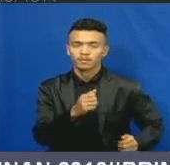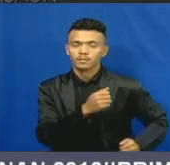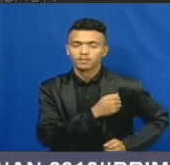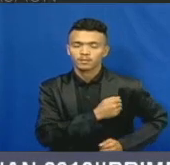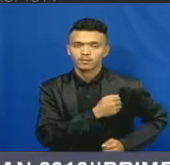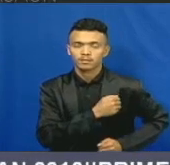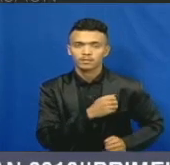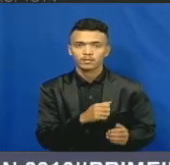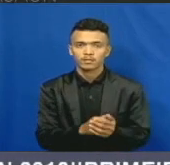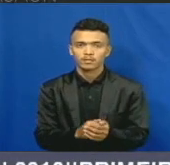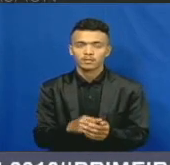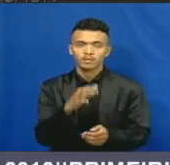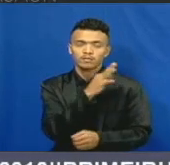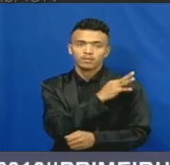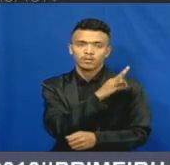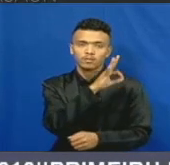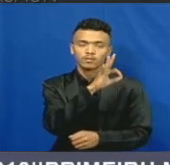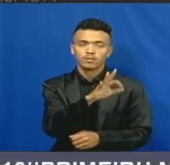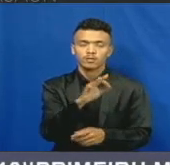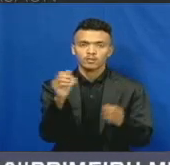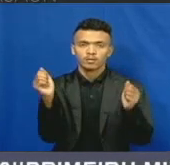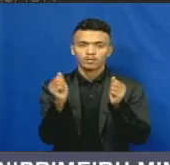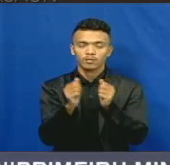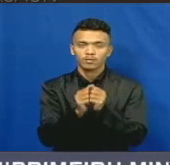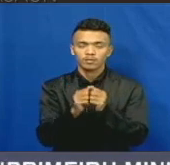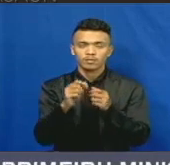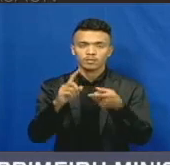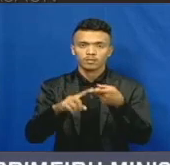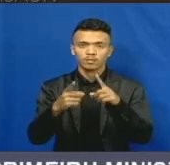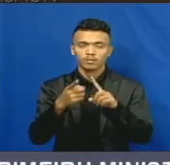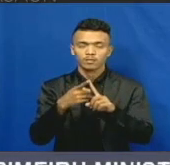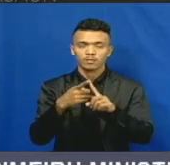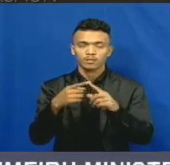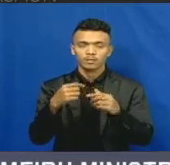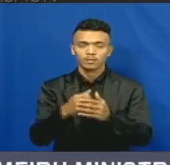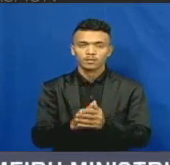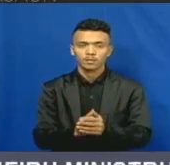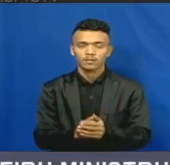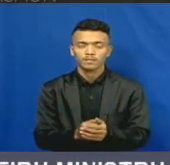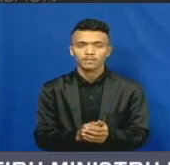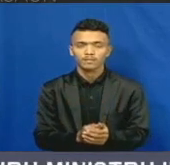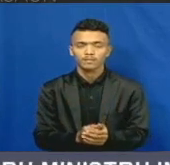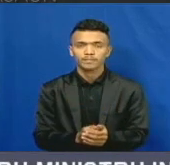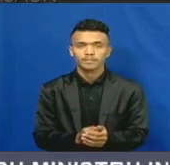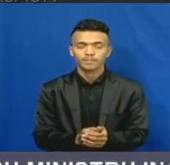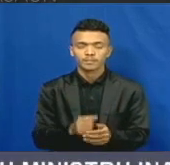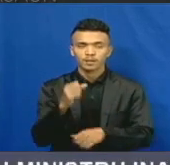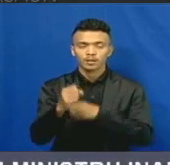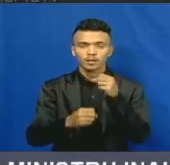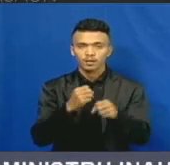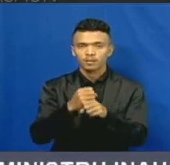tenente general Farura Terai, Onia Poletão, halo compromisso, levantamento geral.